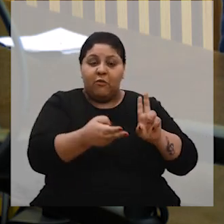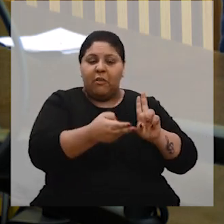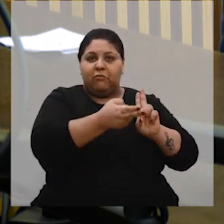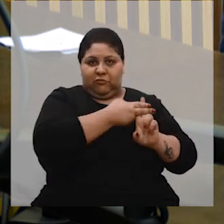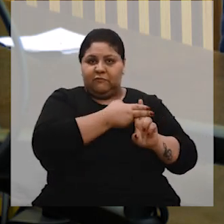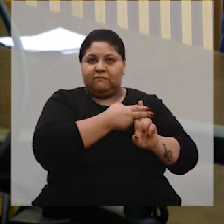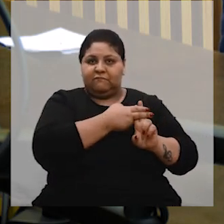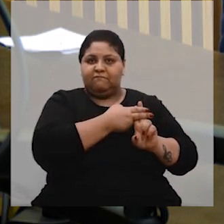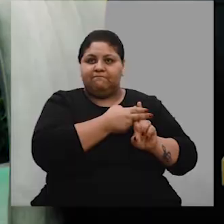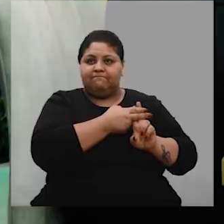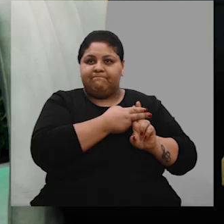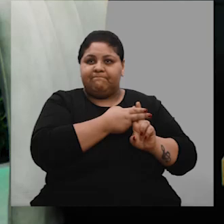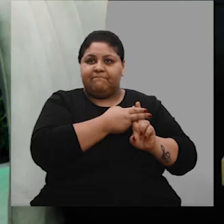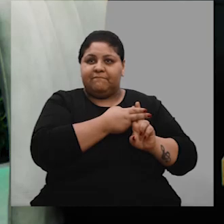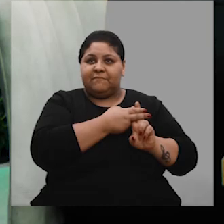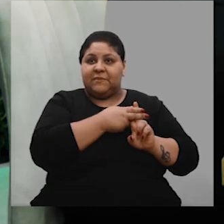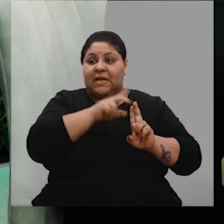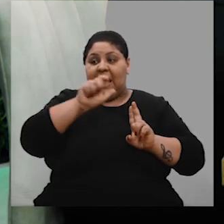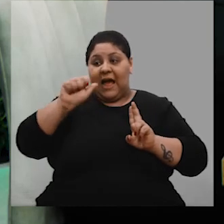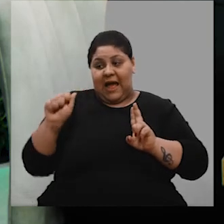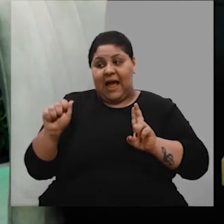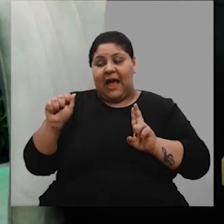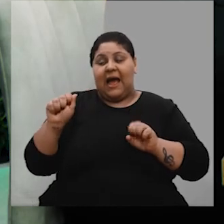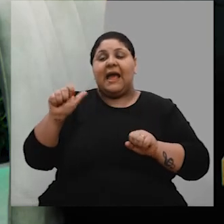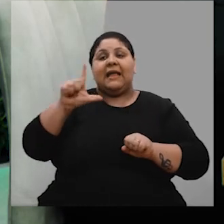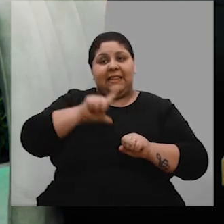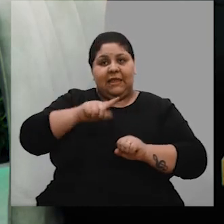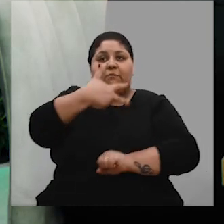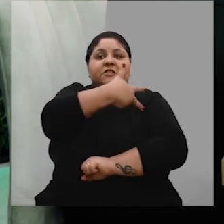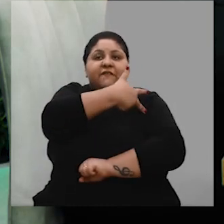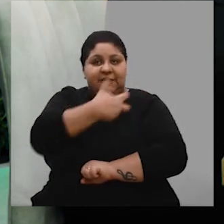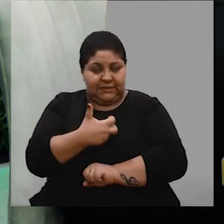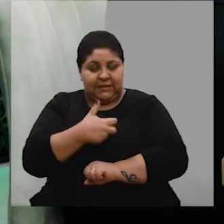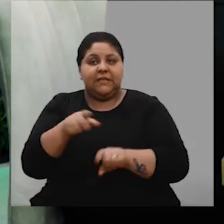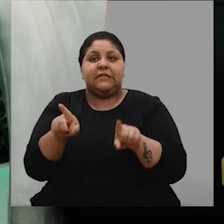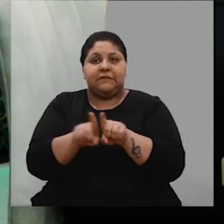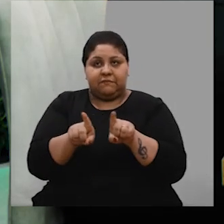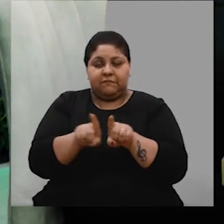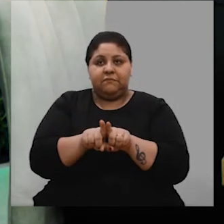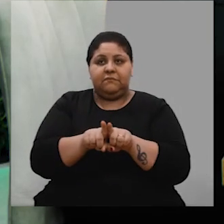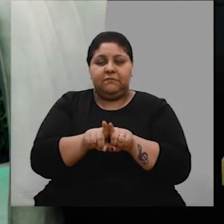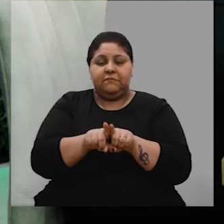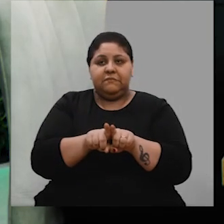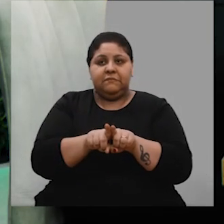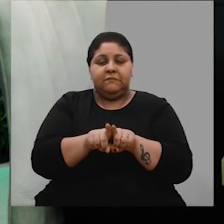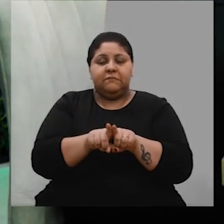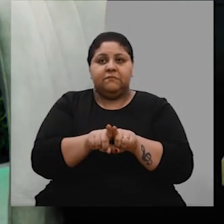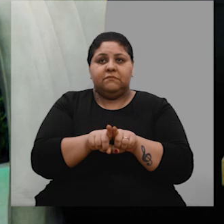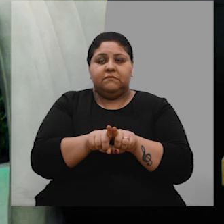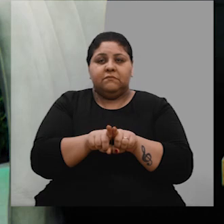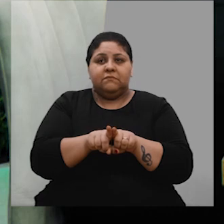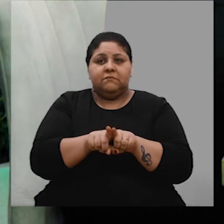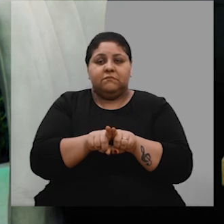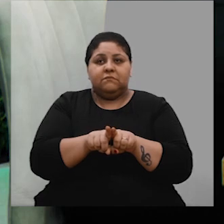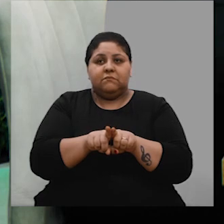postinhos de saúde. Certo? A hepatite A, nós também temos a vacina. Essa vacina da hepatite